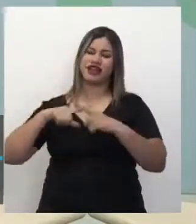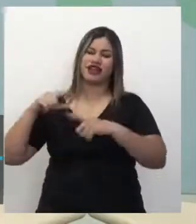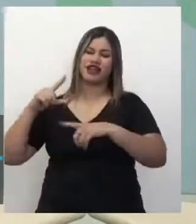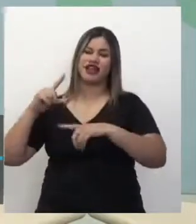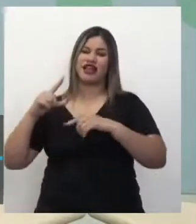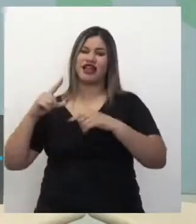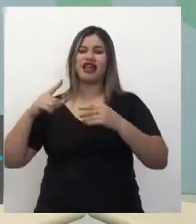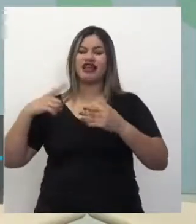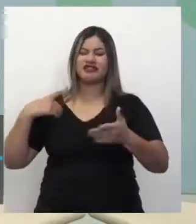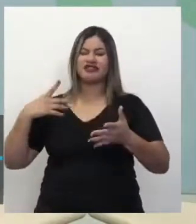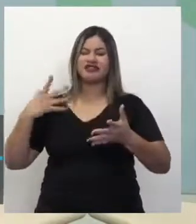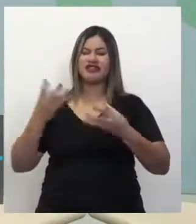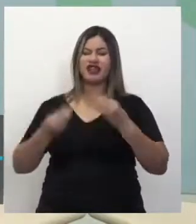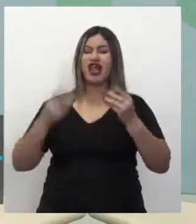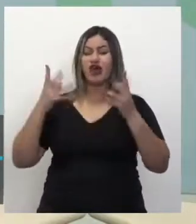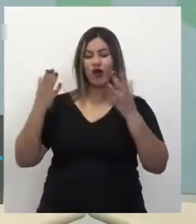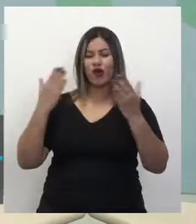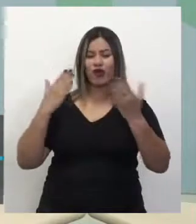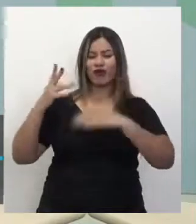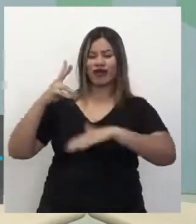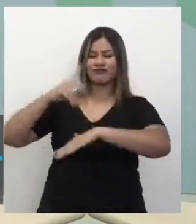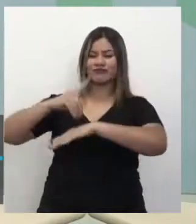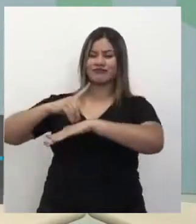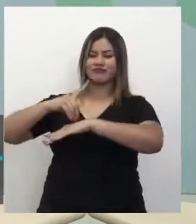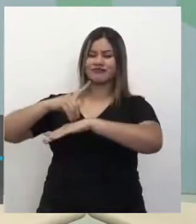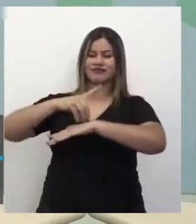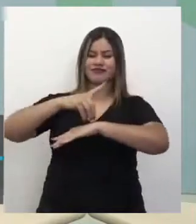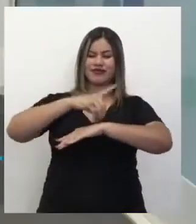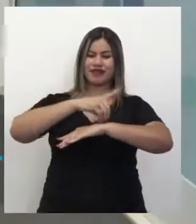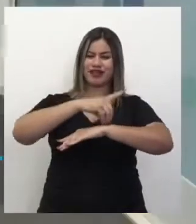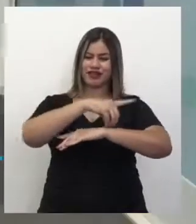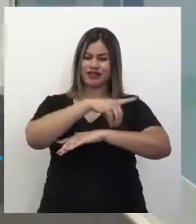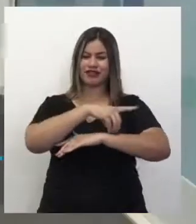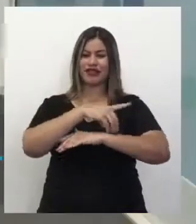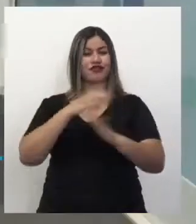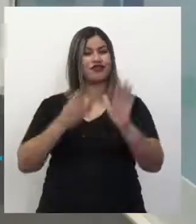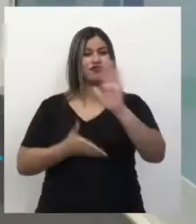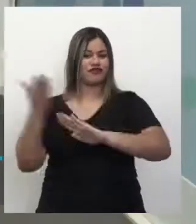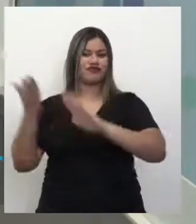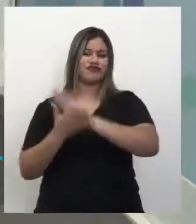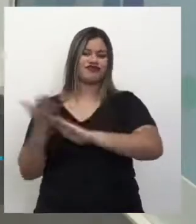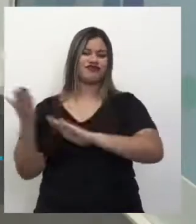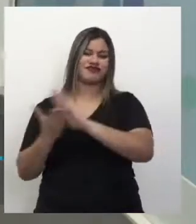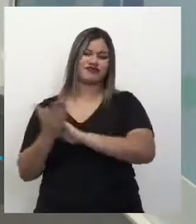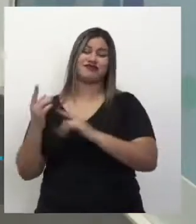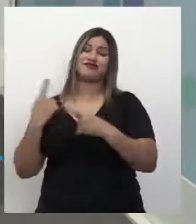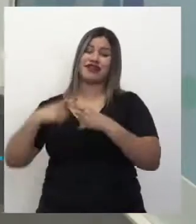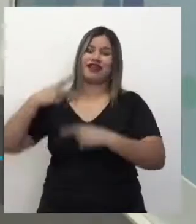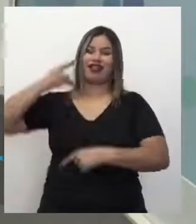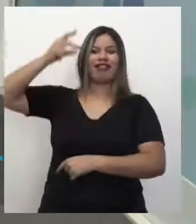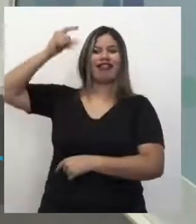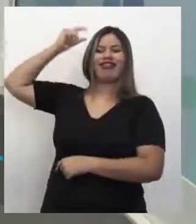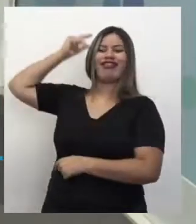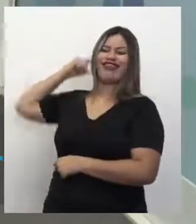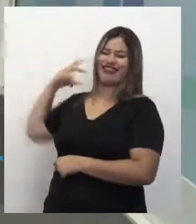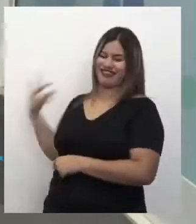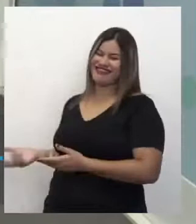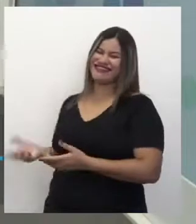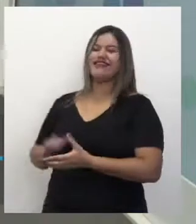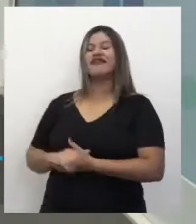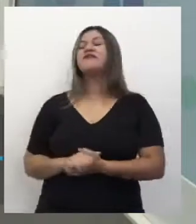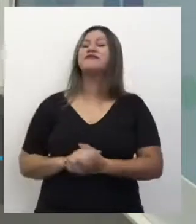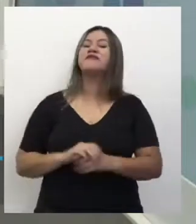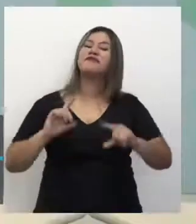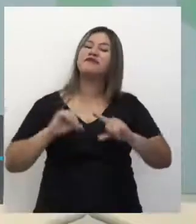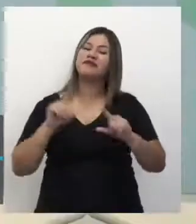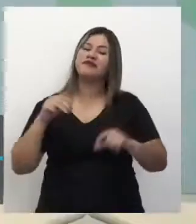chegar na escola, né? Então, é pior que a gente tem a mesma idade. Eu não posso nem falar que era tão antigo, não. É verdade. Agora, a Michele falou